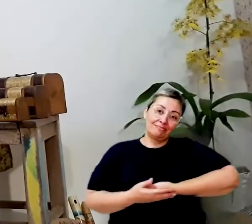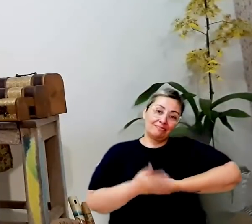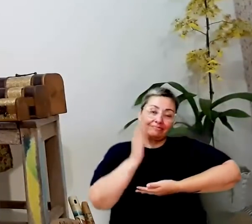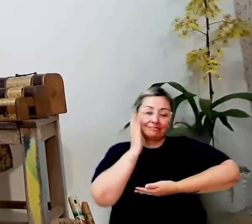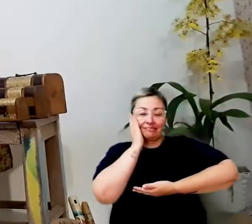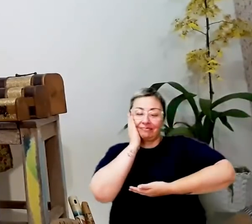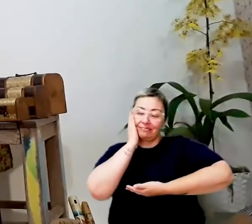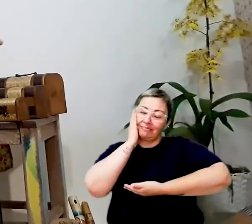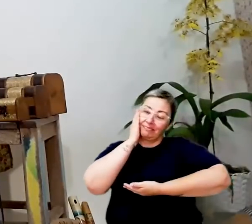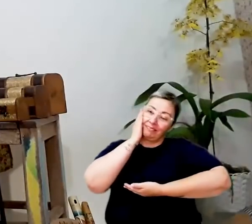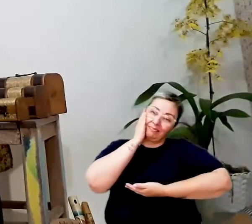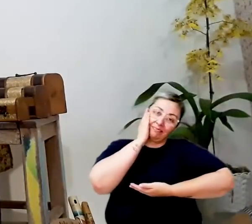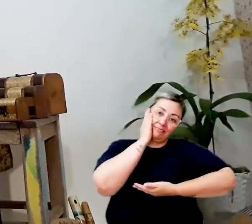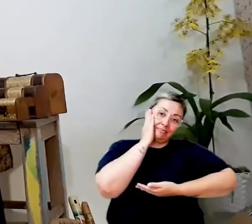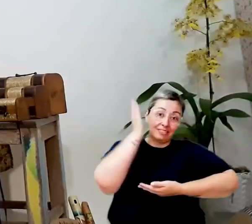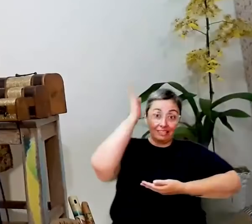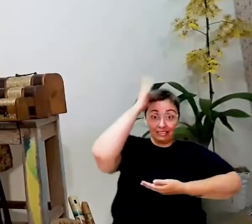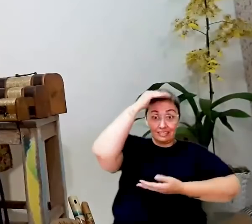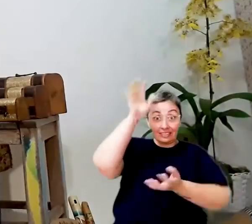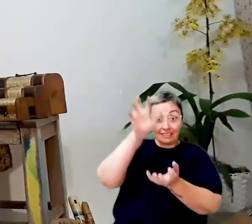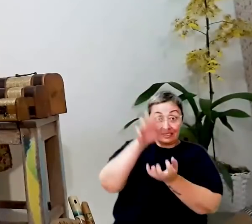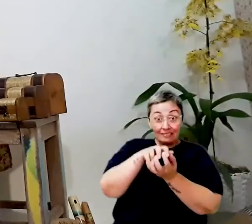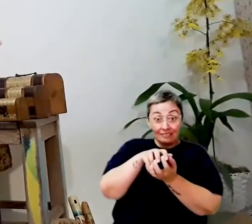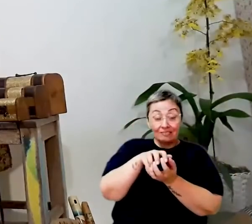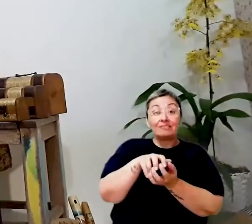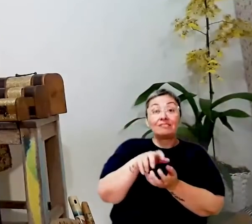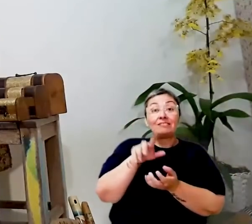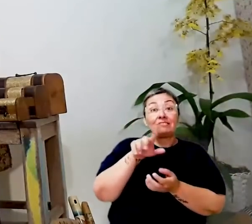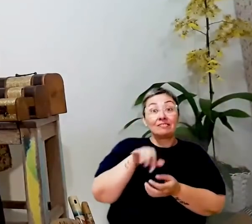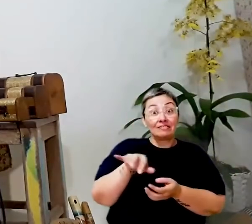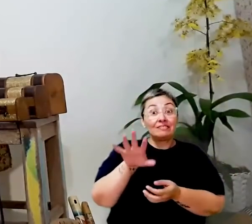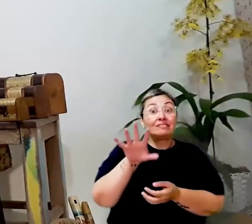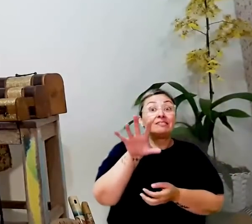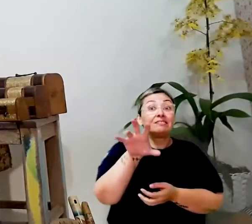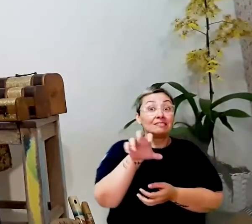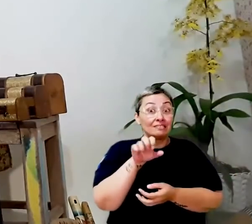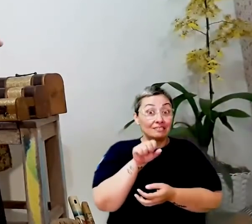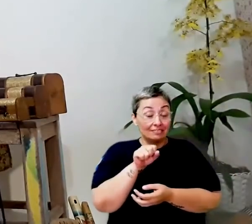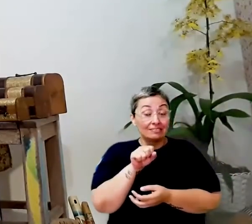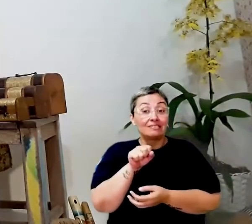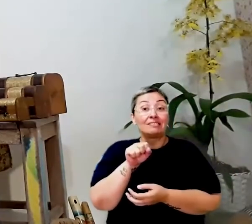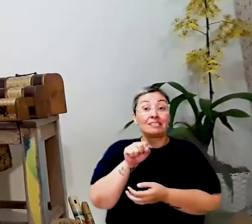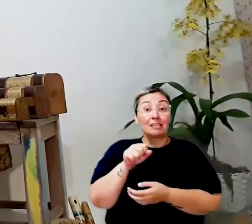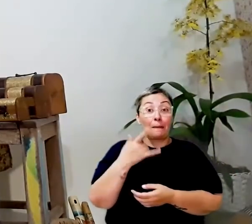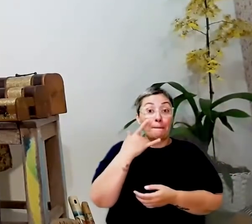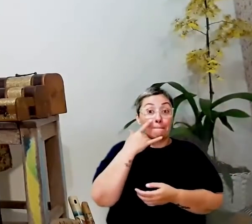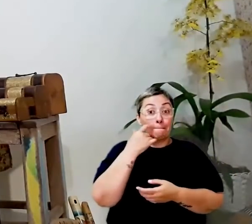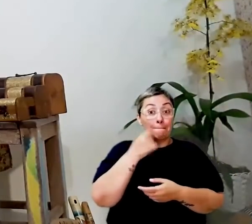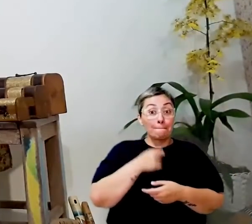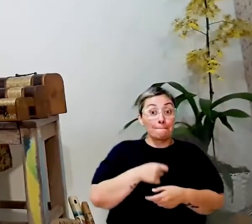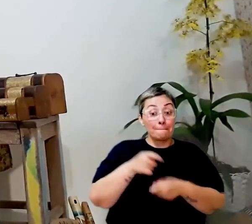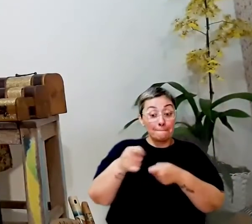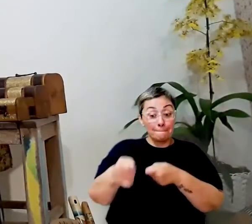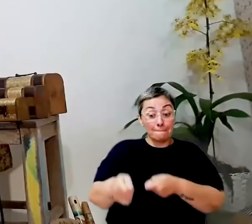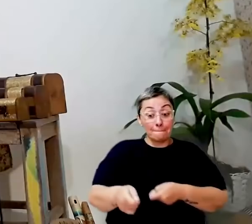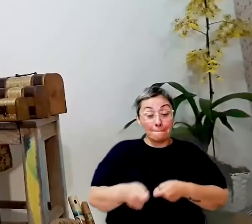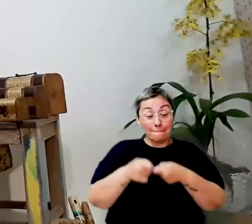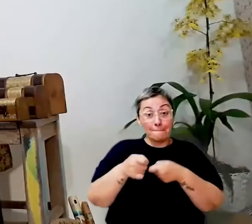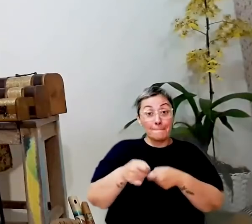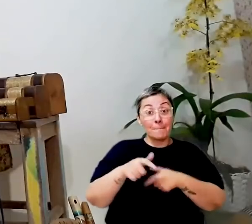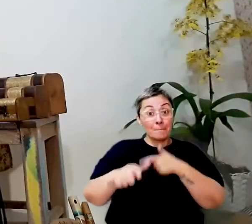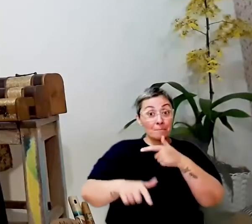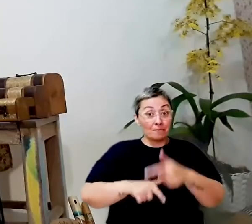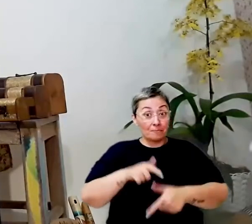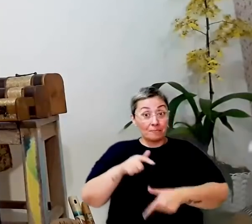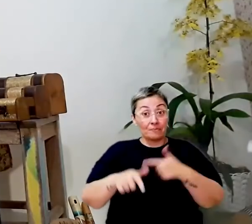Nana, nenê, que a cuca vem pegar. Papai